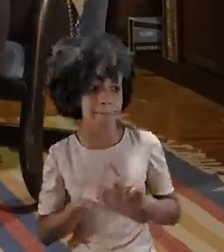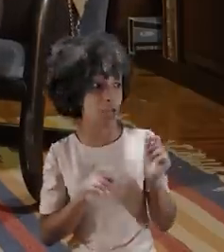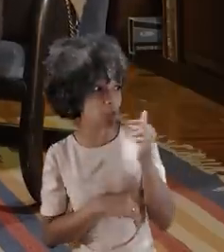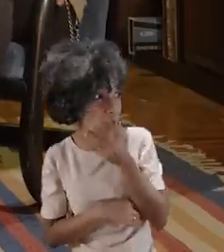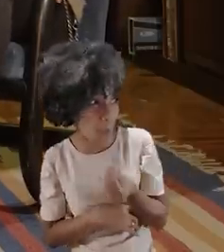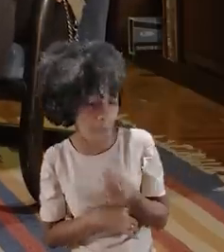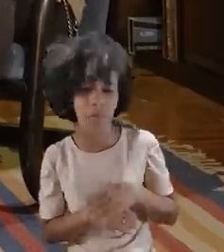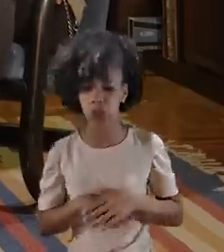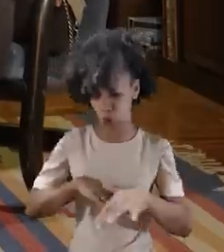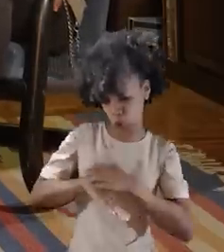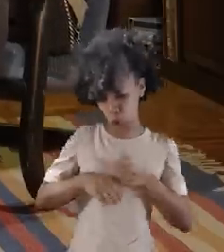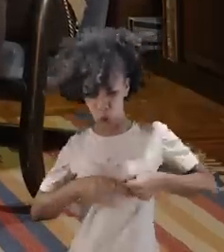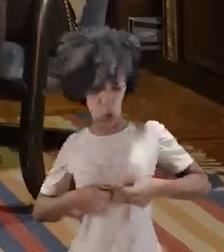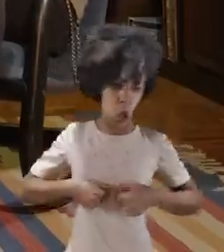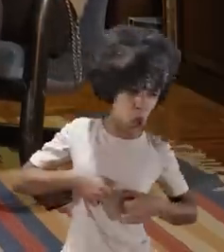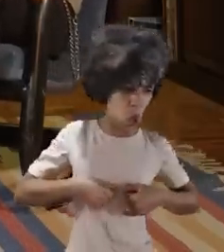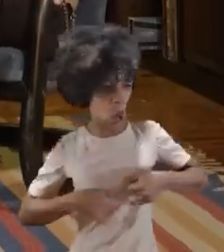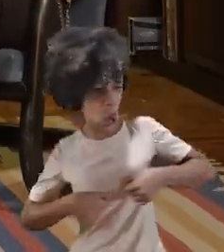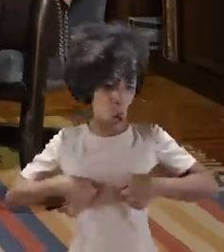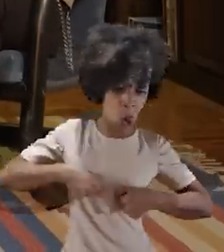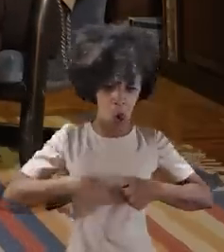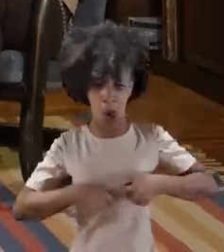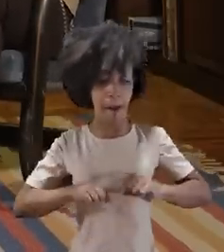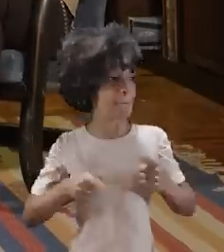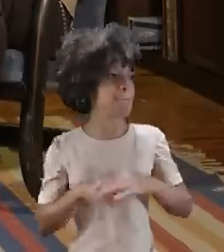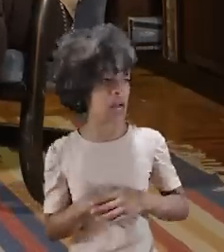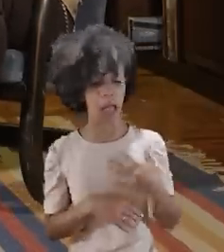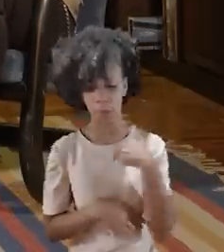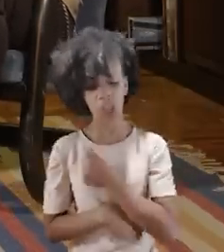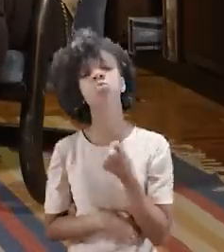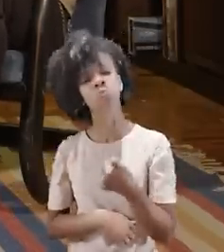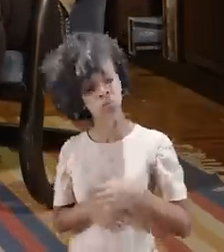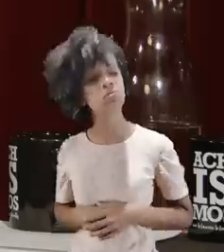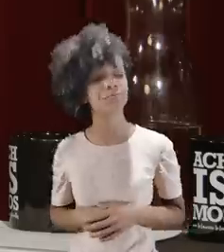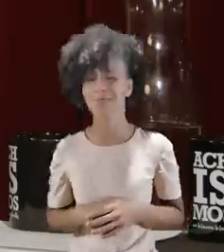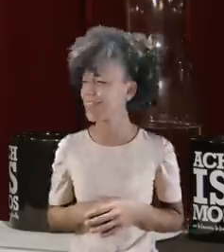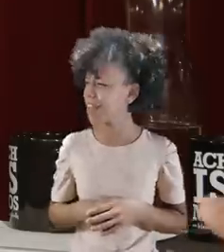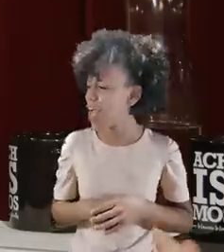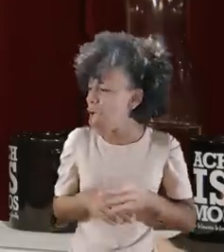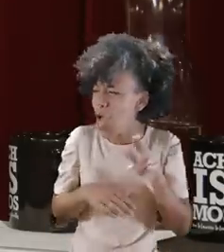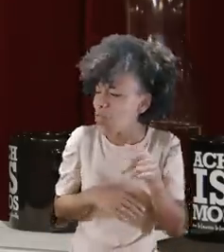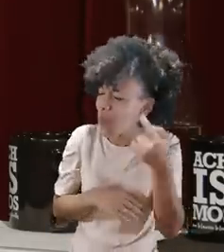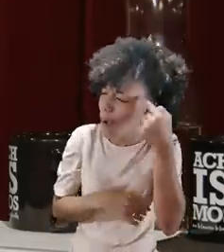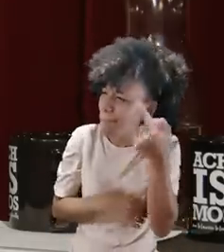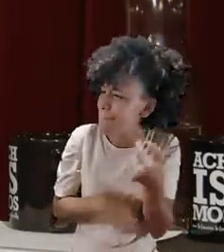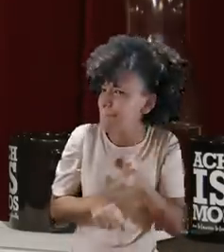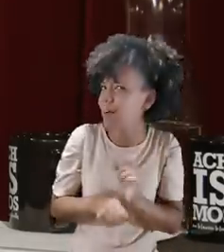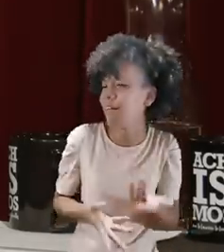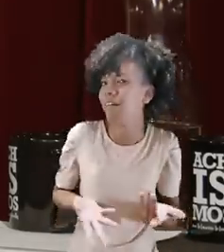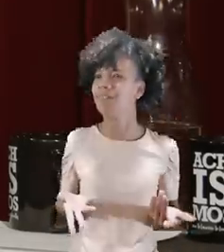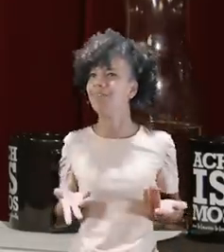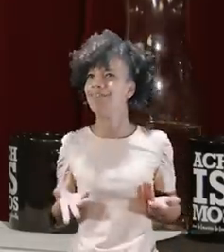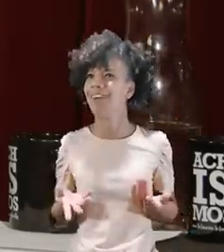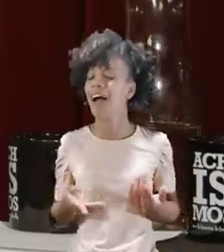médico o senhor mas está bonito tá ligado você mas nunca parei para pensar nisso a